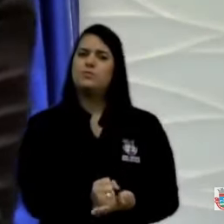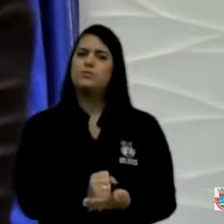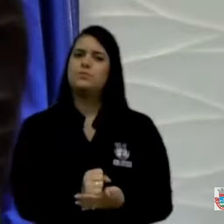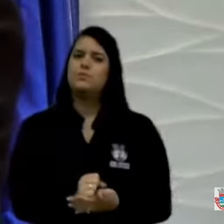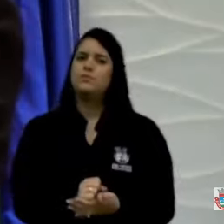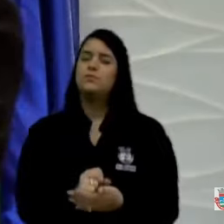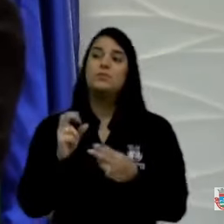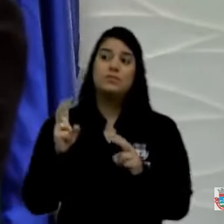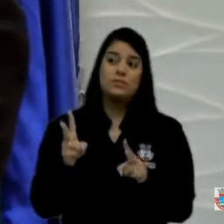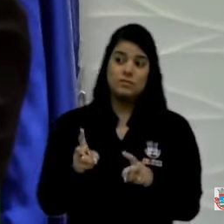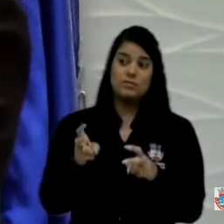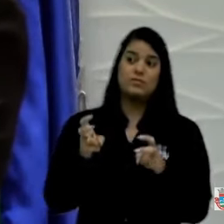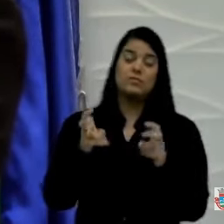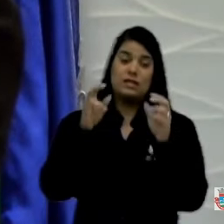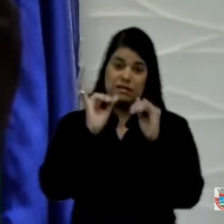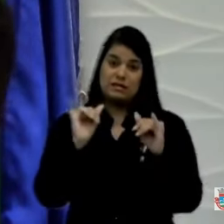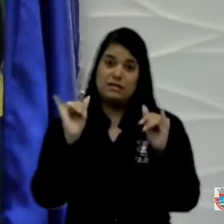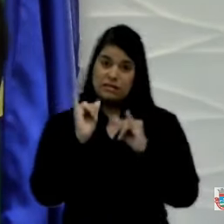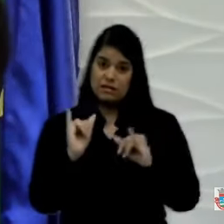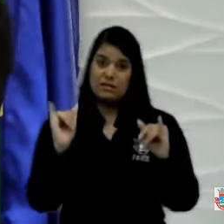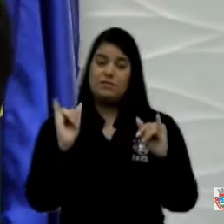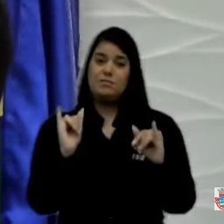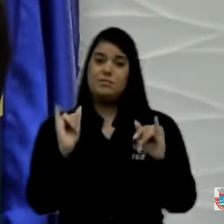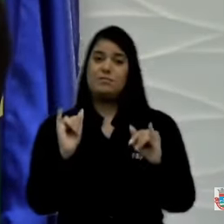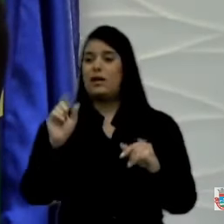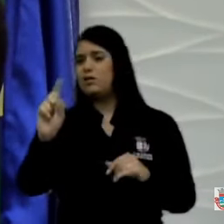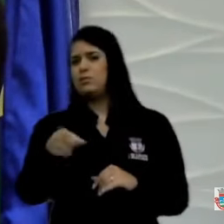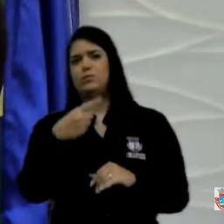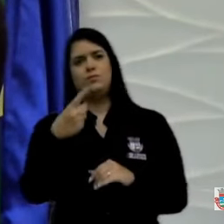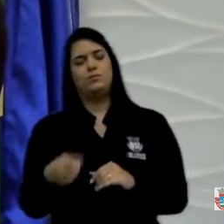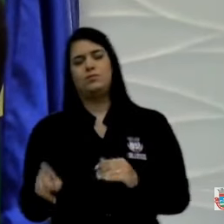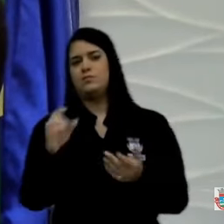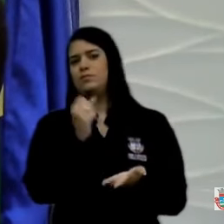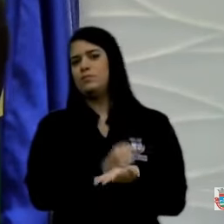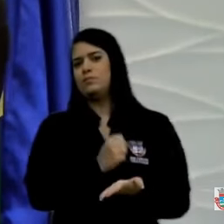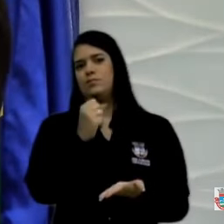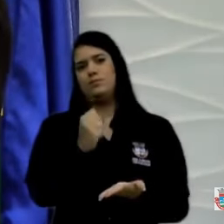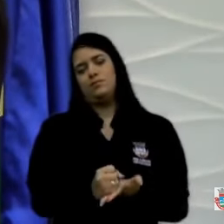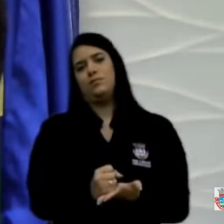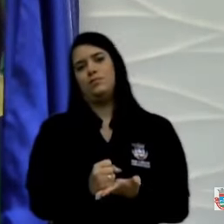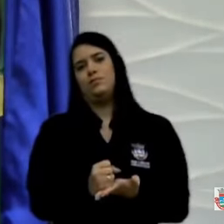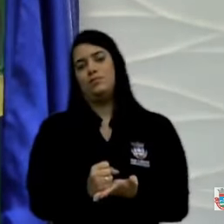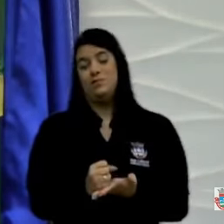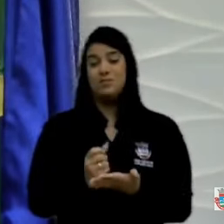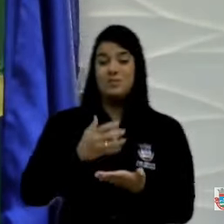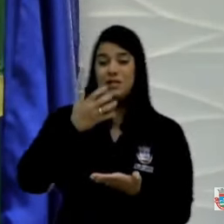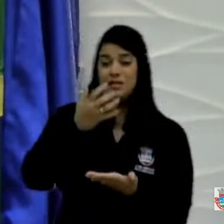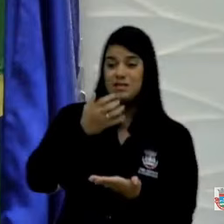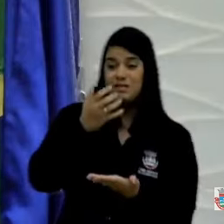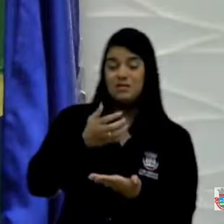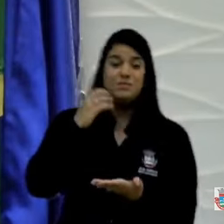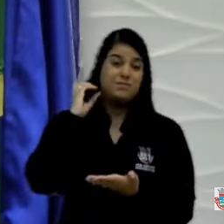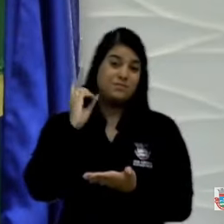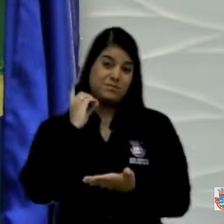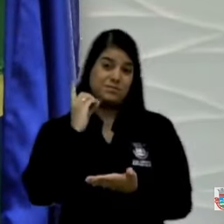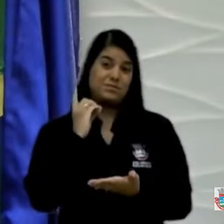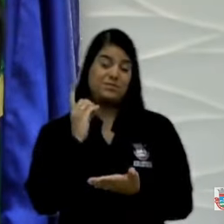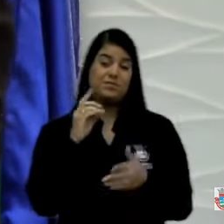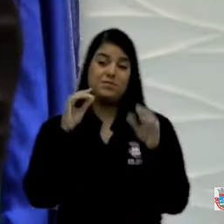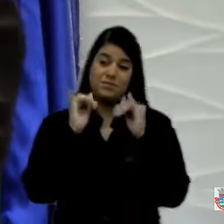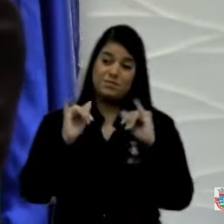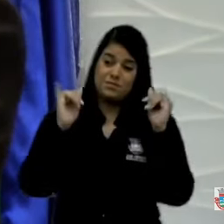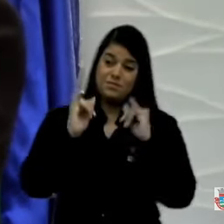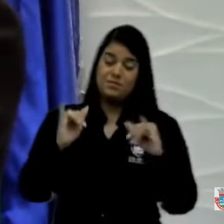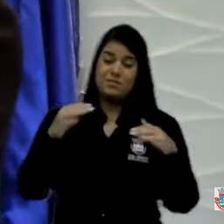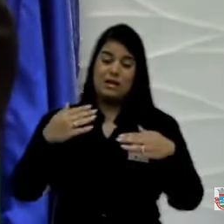ia, certo, anular os contratos, Padre Fera. E na fala da deputada, ela disse assim: o